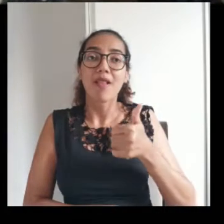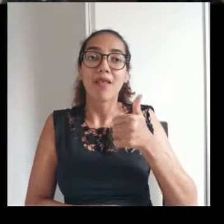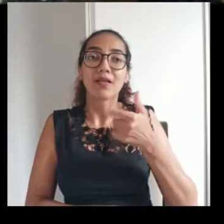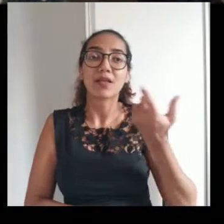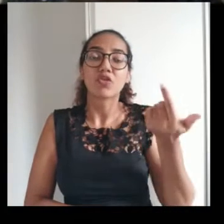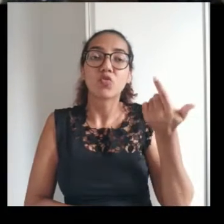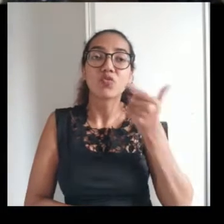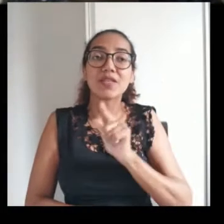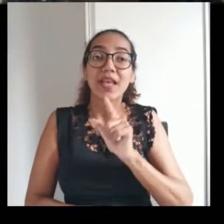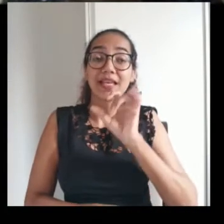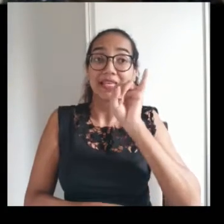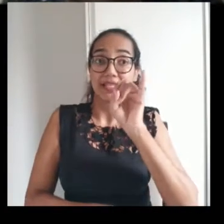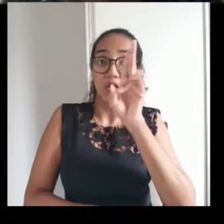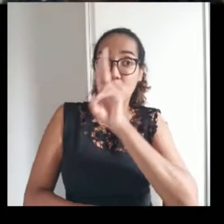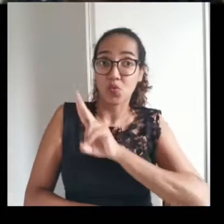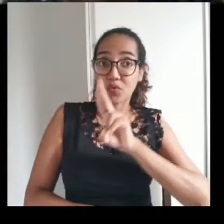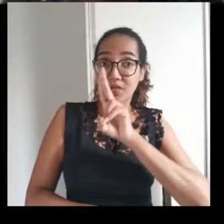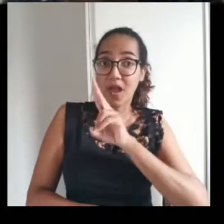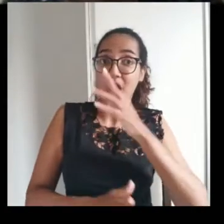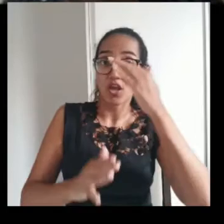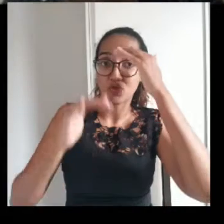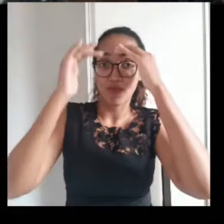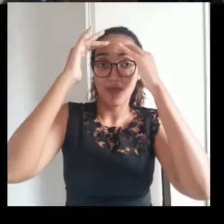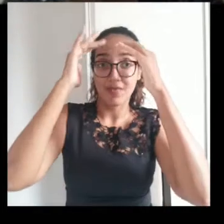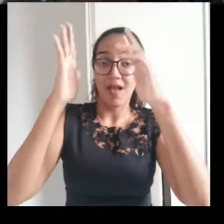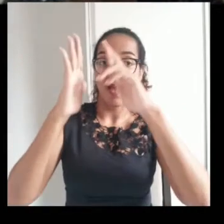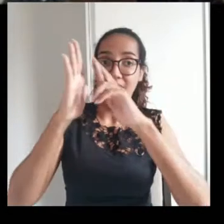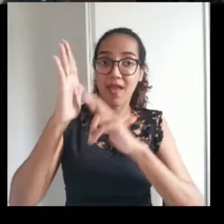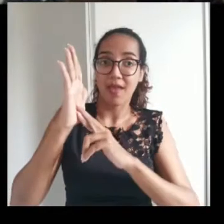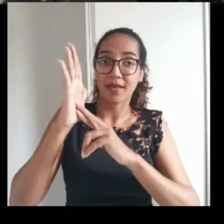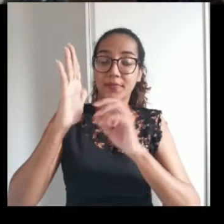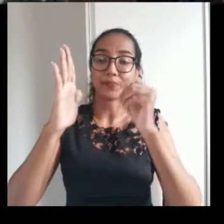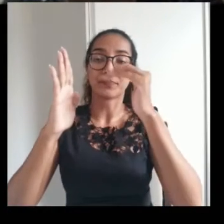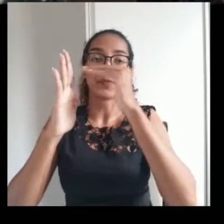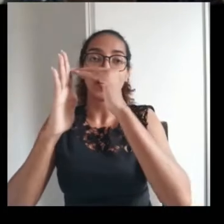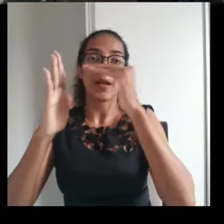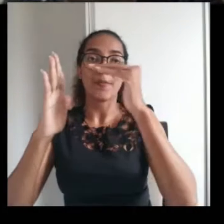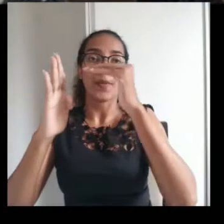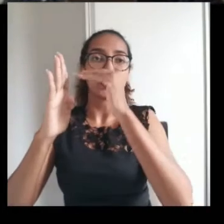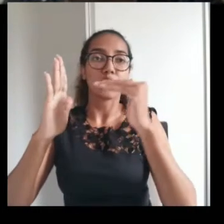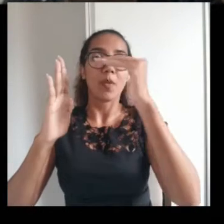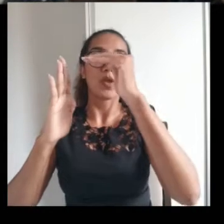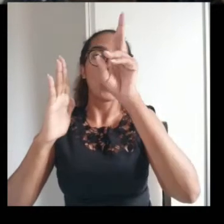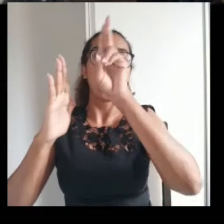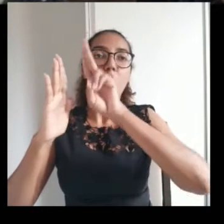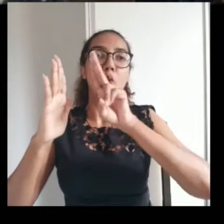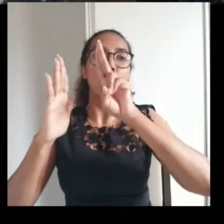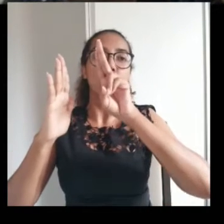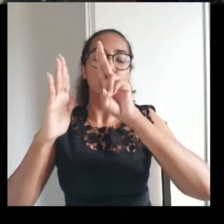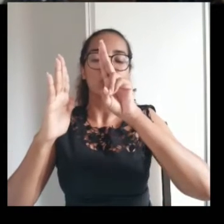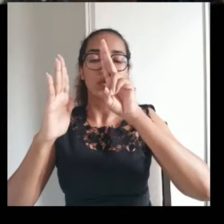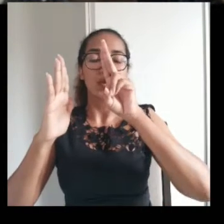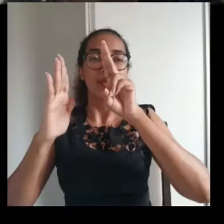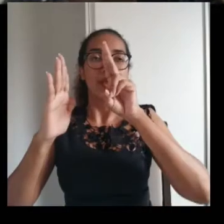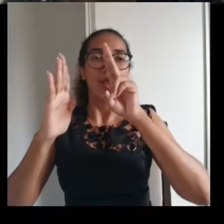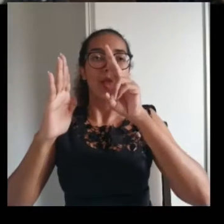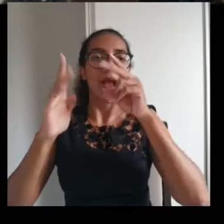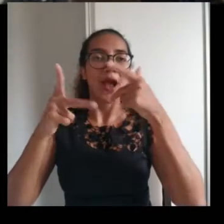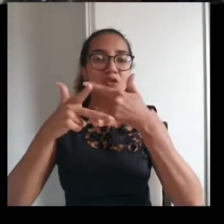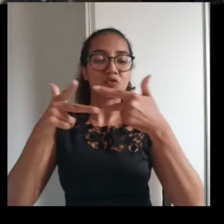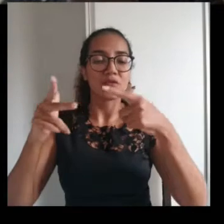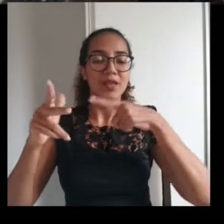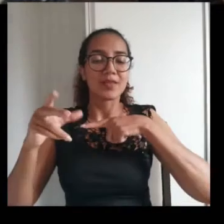arquitetura em camadas, seguindo essa regra, né? A camada superior usa os serviços da camada inferior, mas não o contrário,